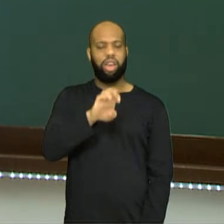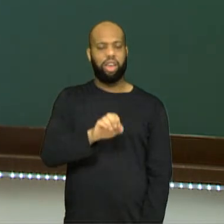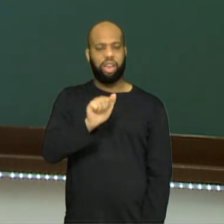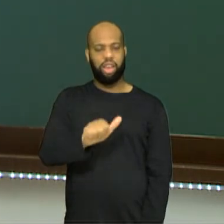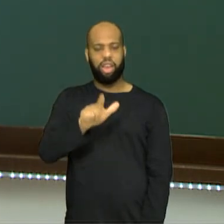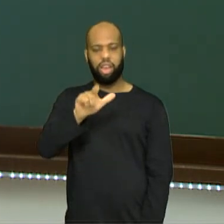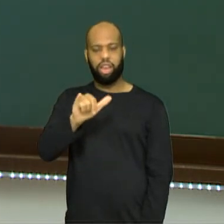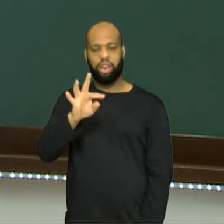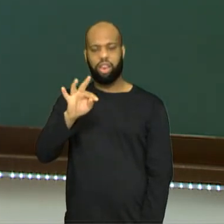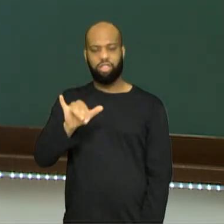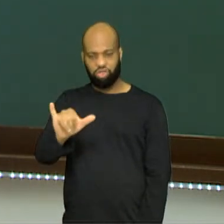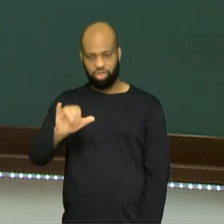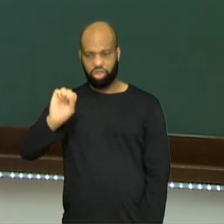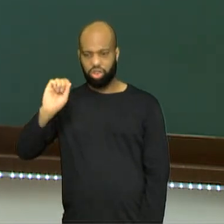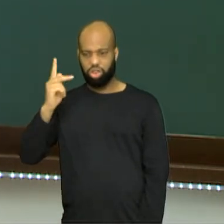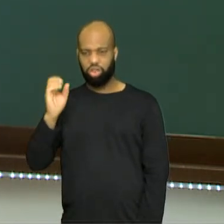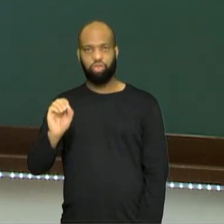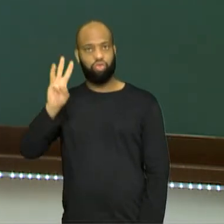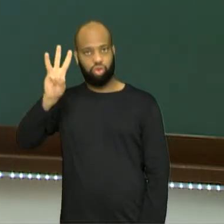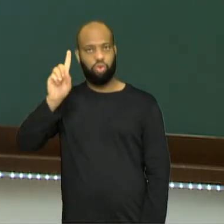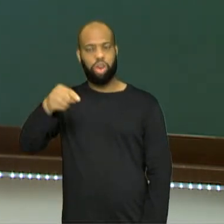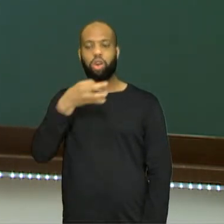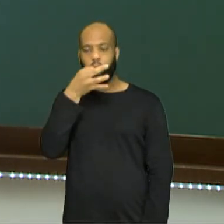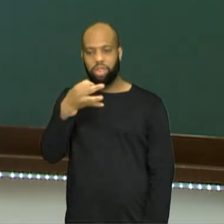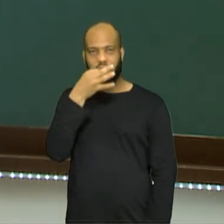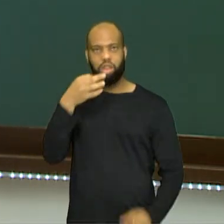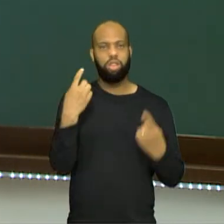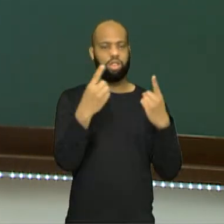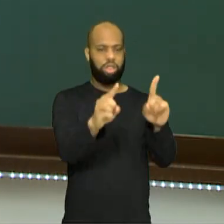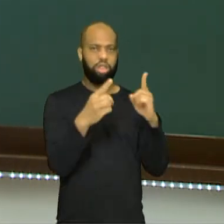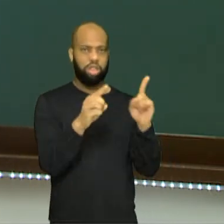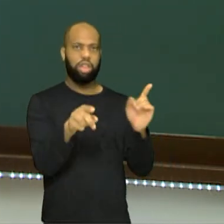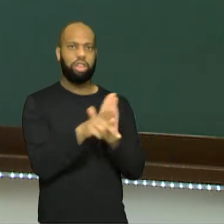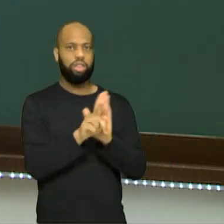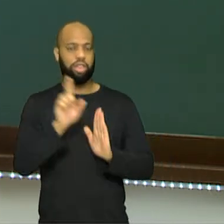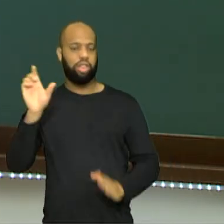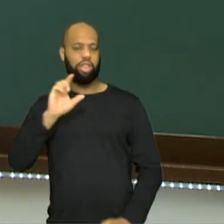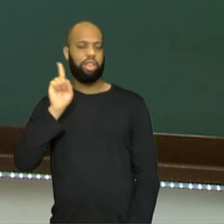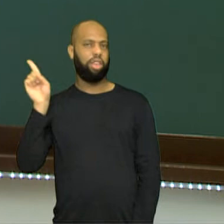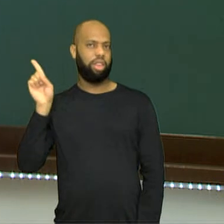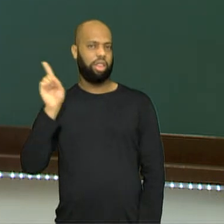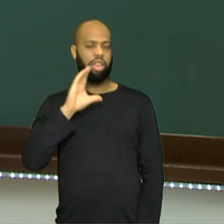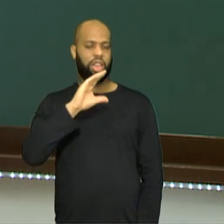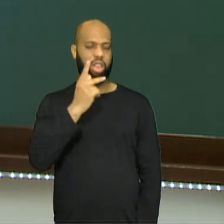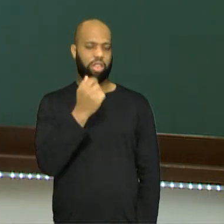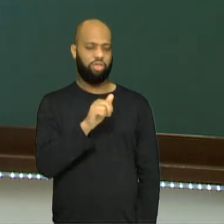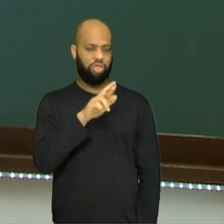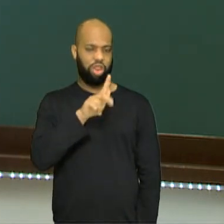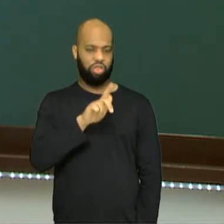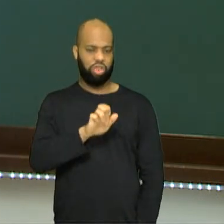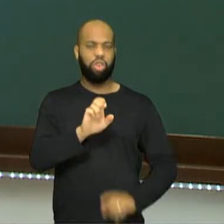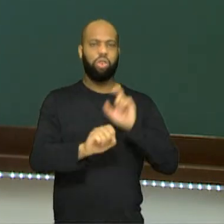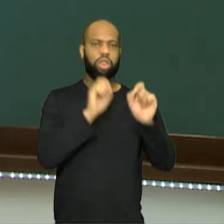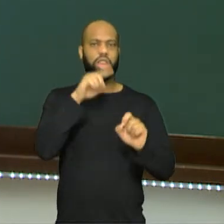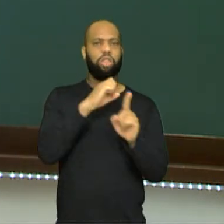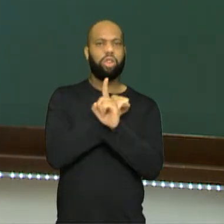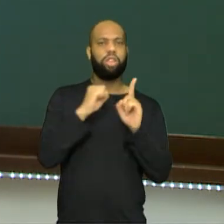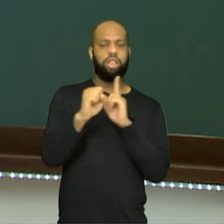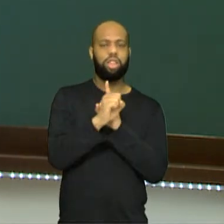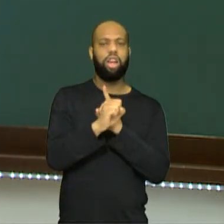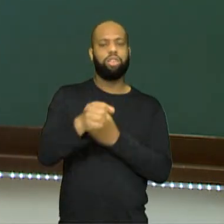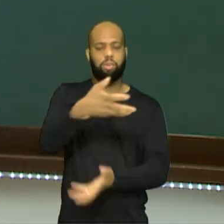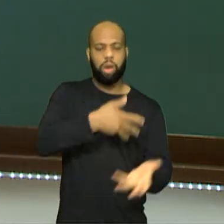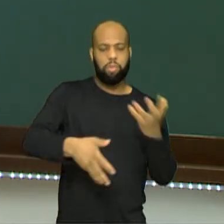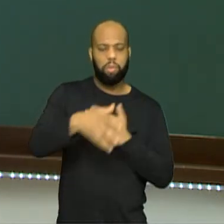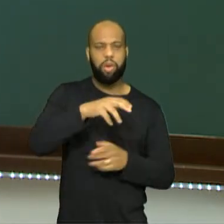né, da charge, né? A sociedade envolvida em algo que nem faz parte da sua vida, os reality shows,